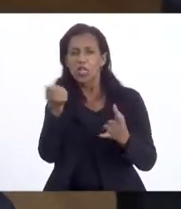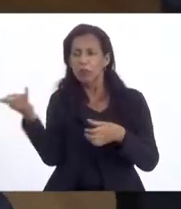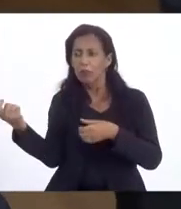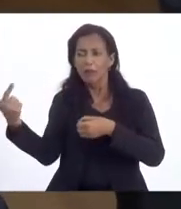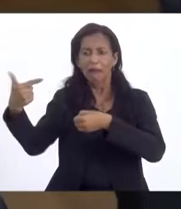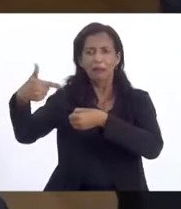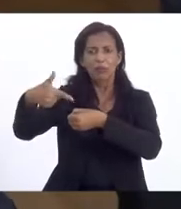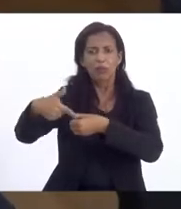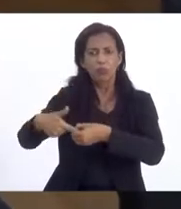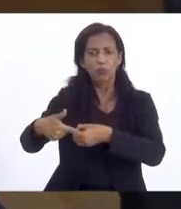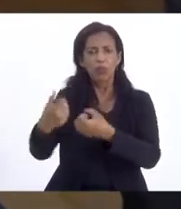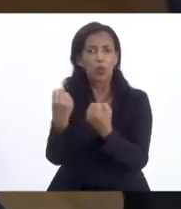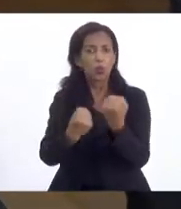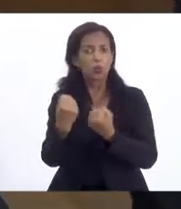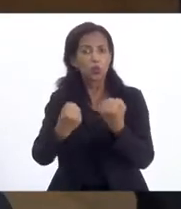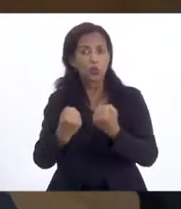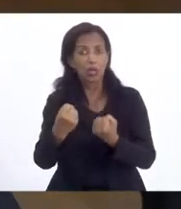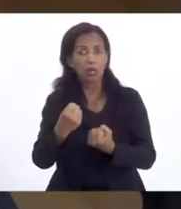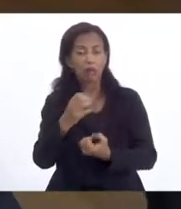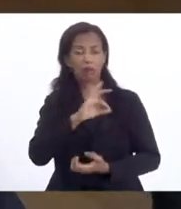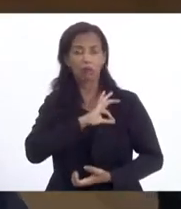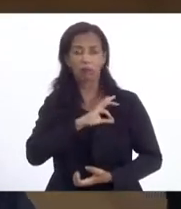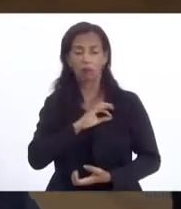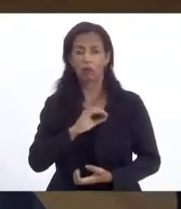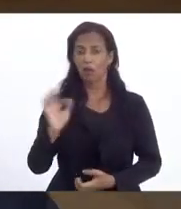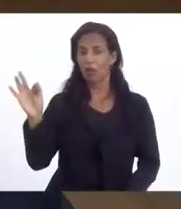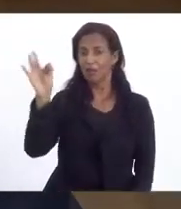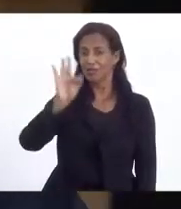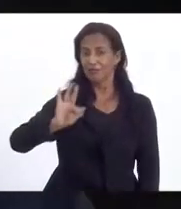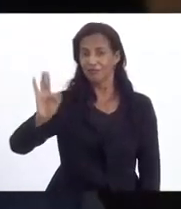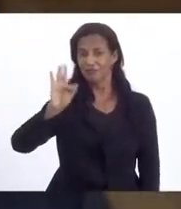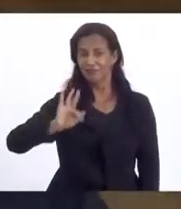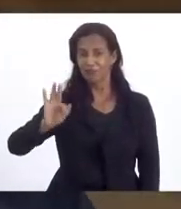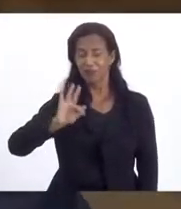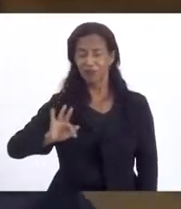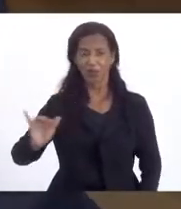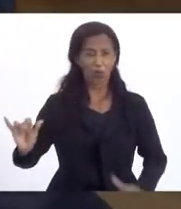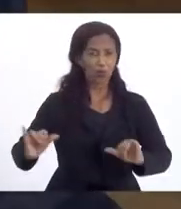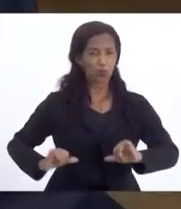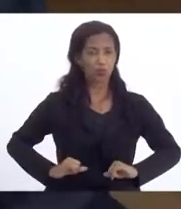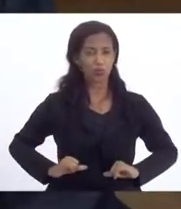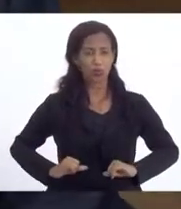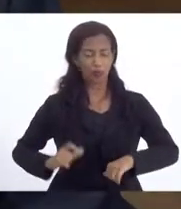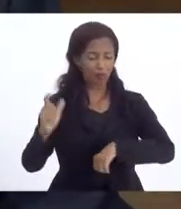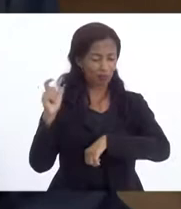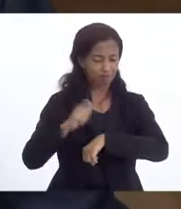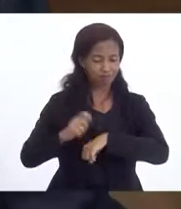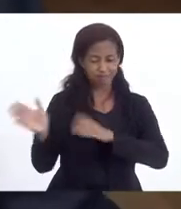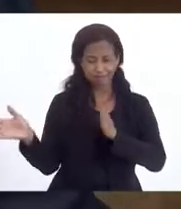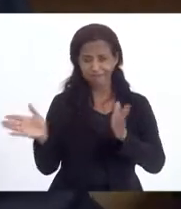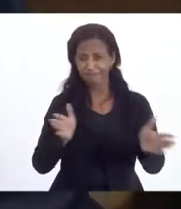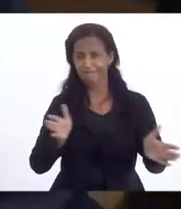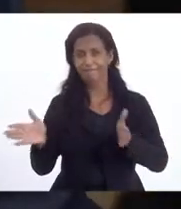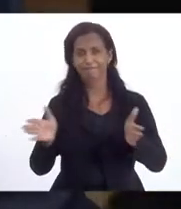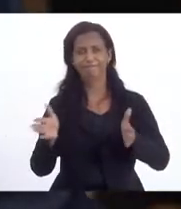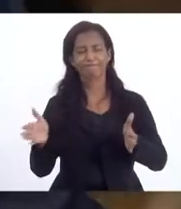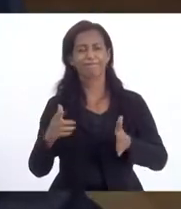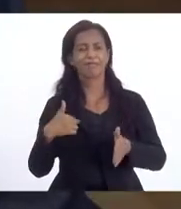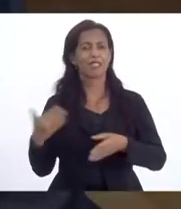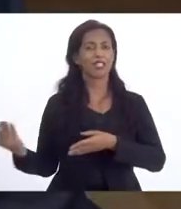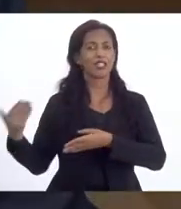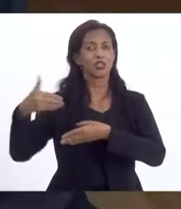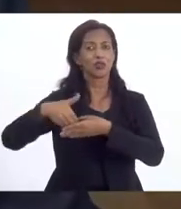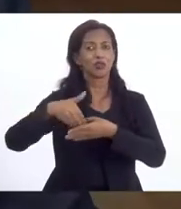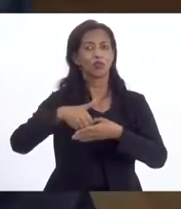gasolina nos carros da polícia. As universidades estaduais sofreram muito naquele momento e a gente votou